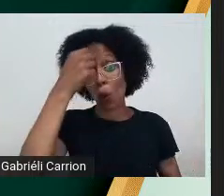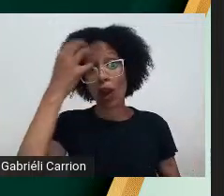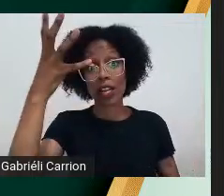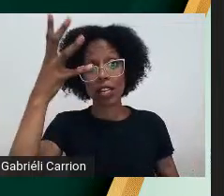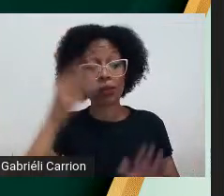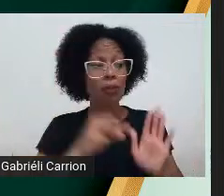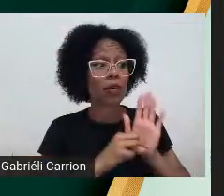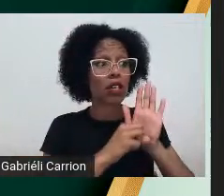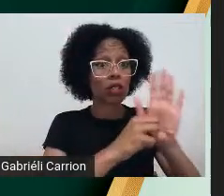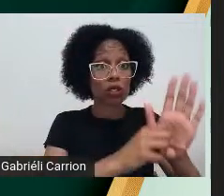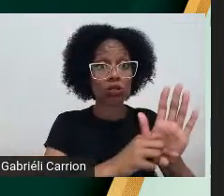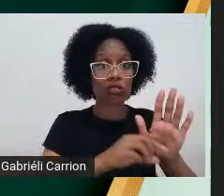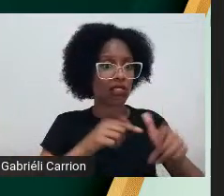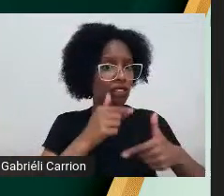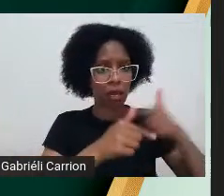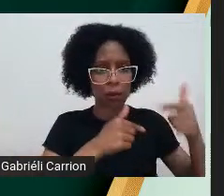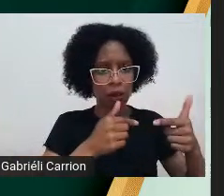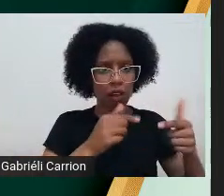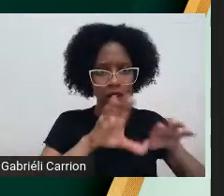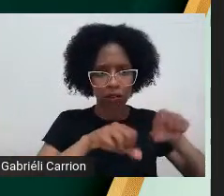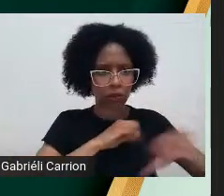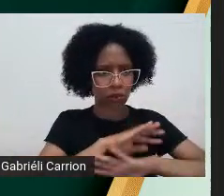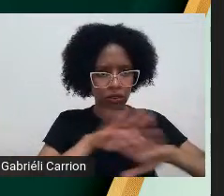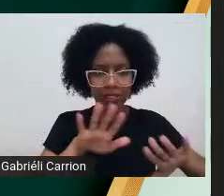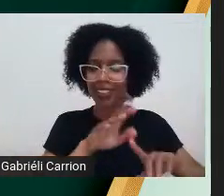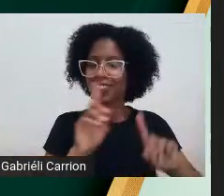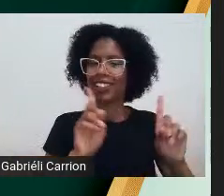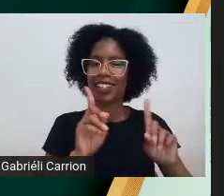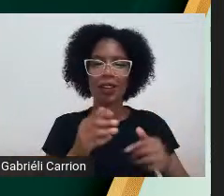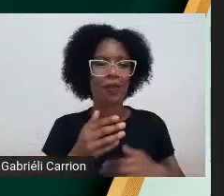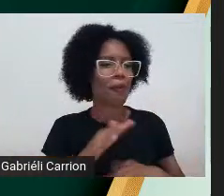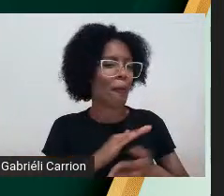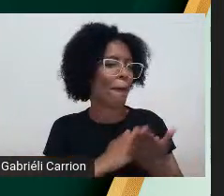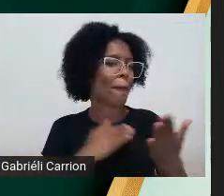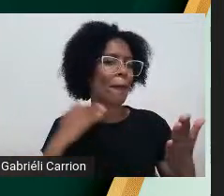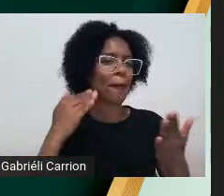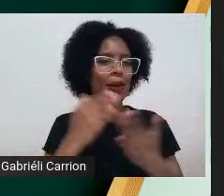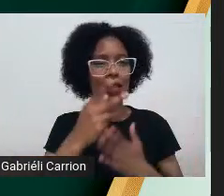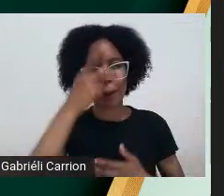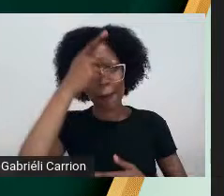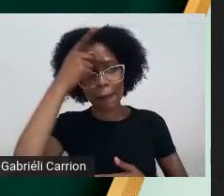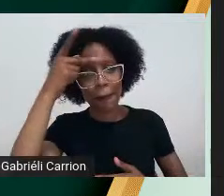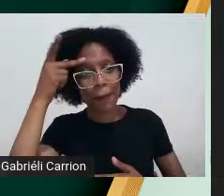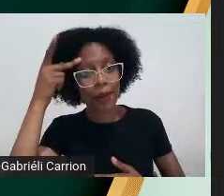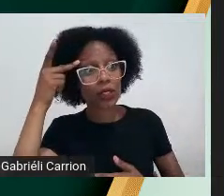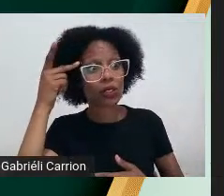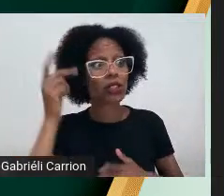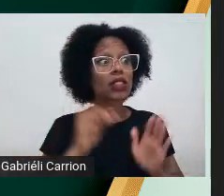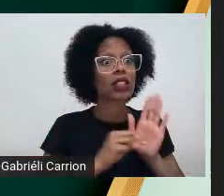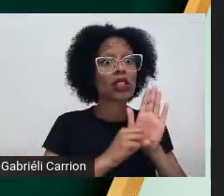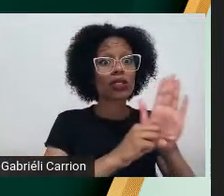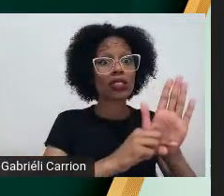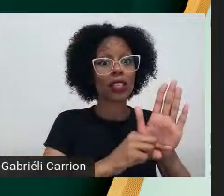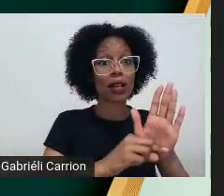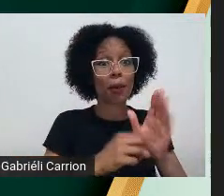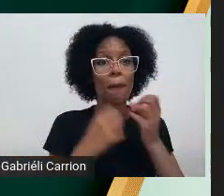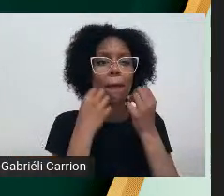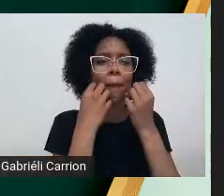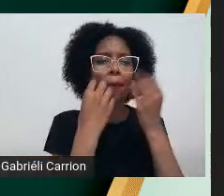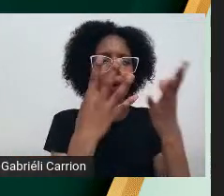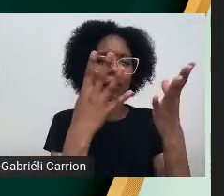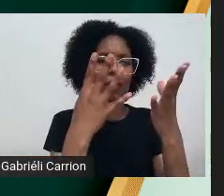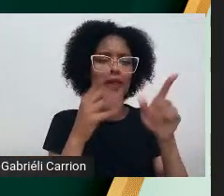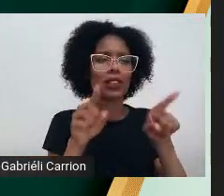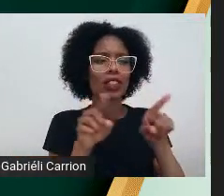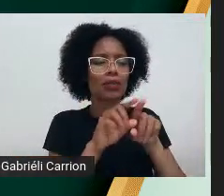entrarem no mercado do trabalho. Esta universidade busca formar pessoas que sejam um instrumento do bem, imbuídos em buscar